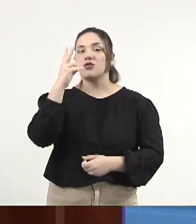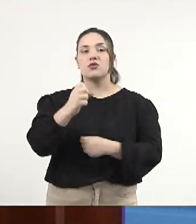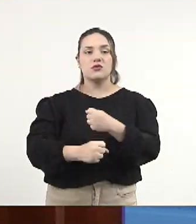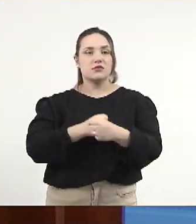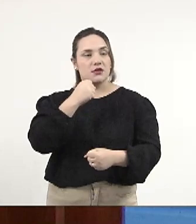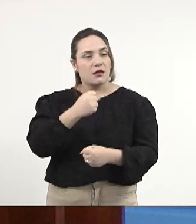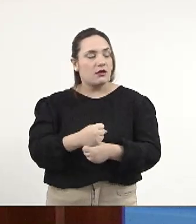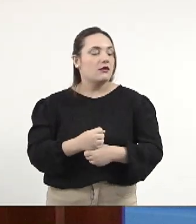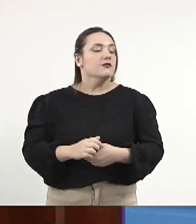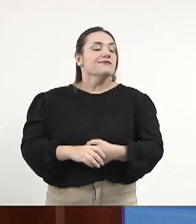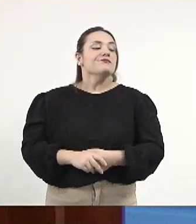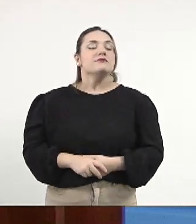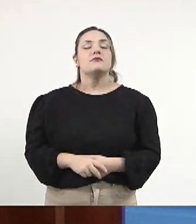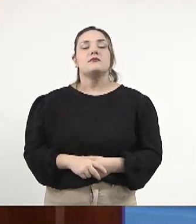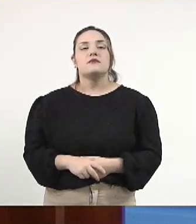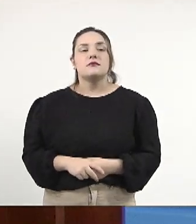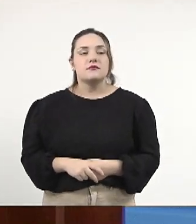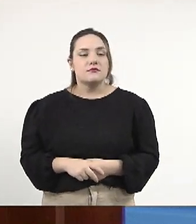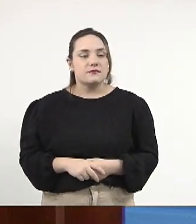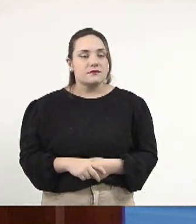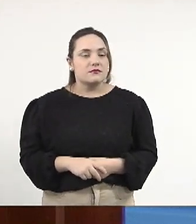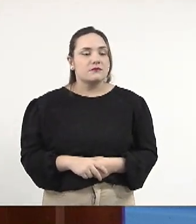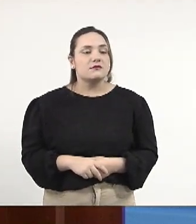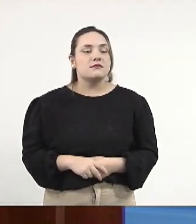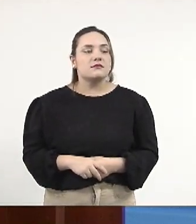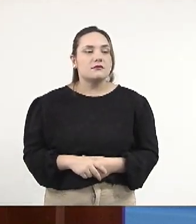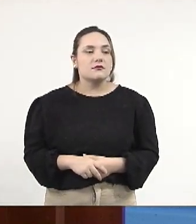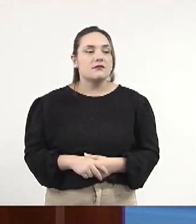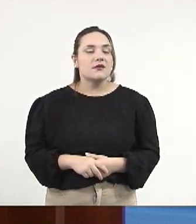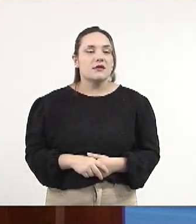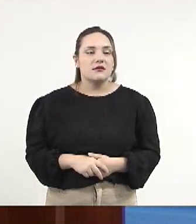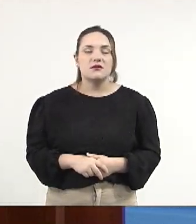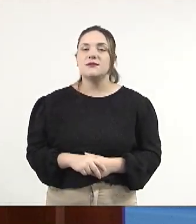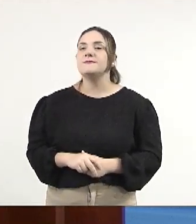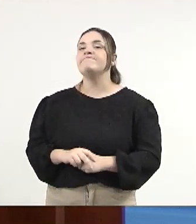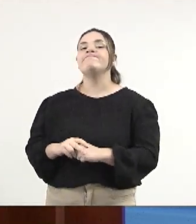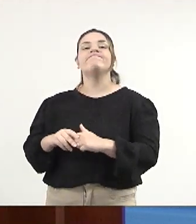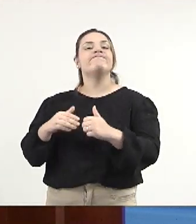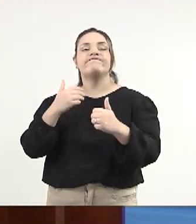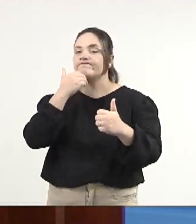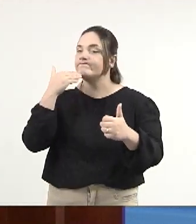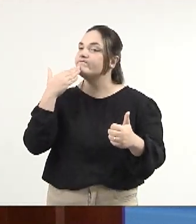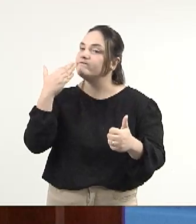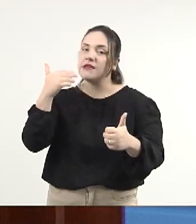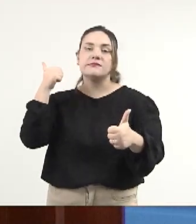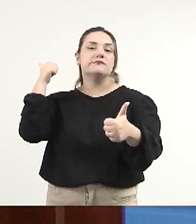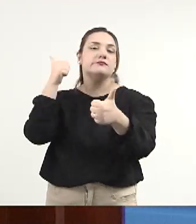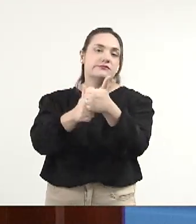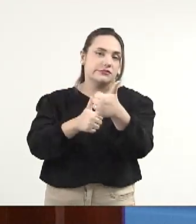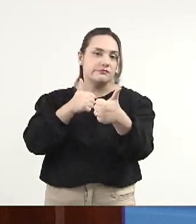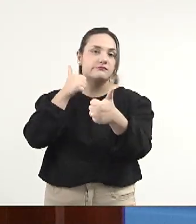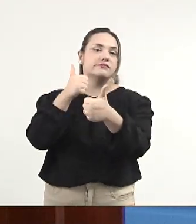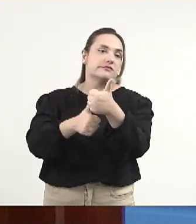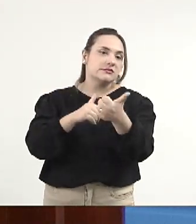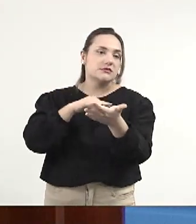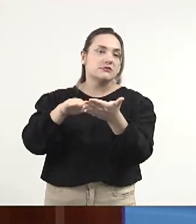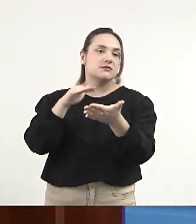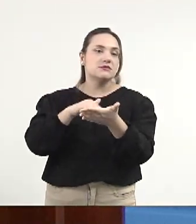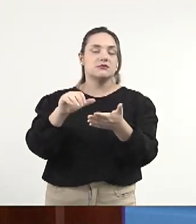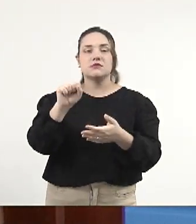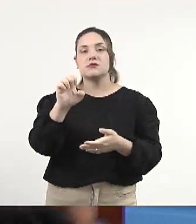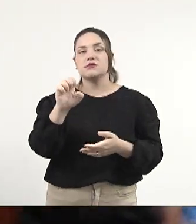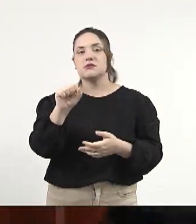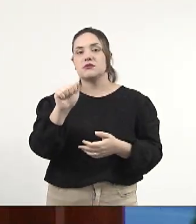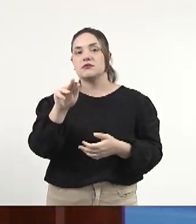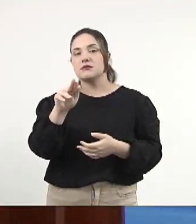essas mães batem com a cabeça na porta da CESAL, e